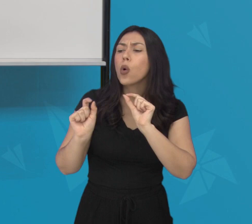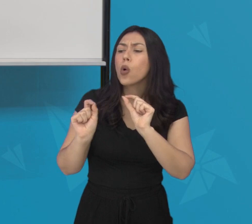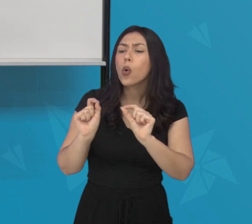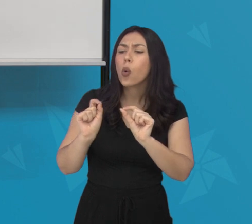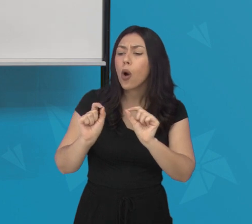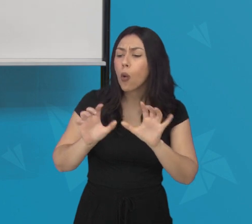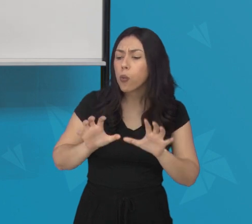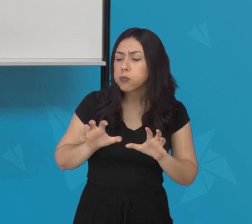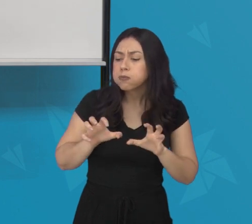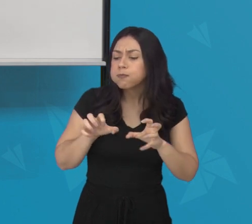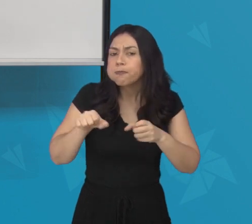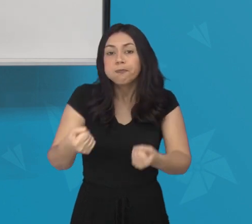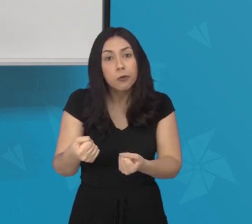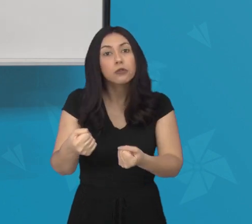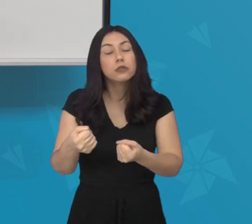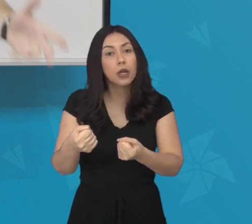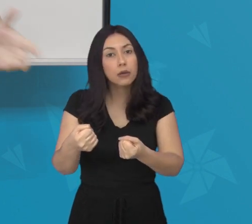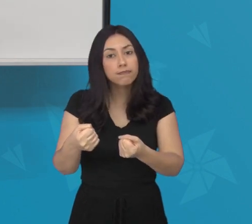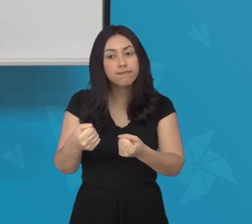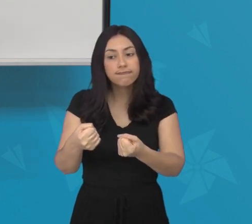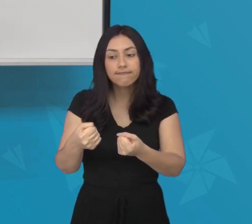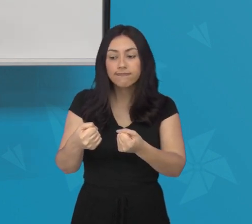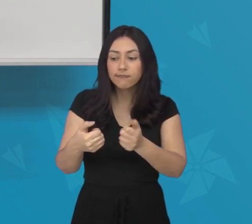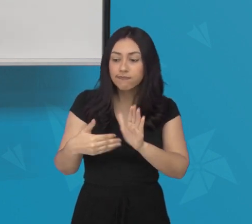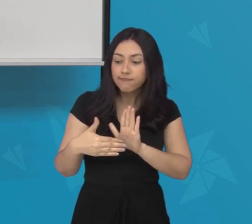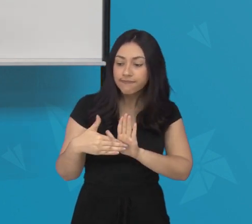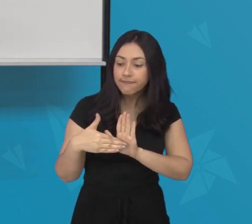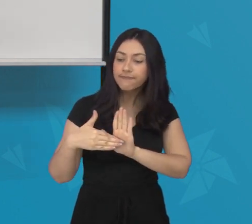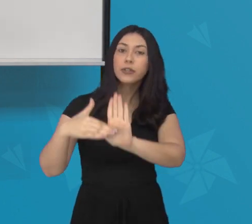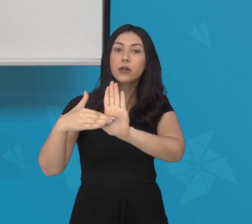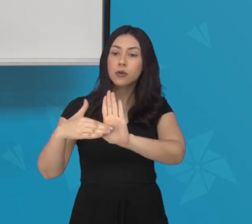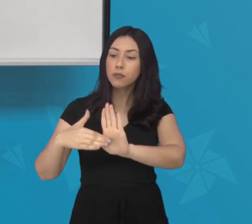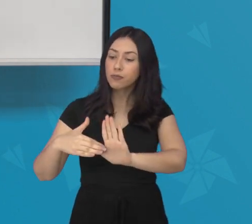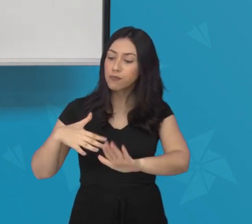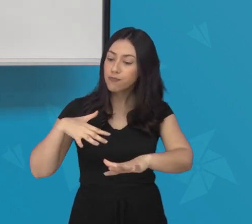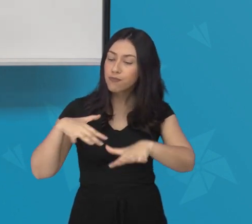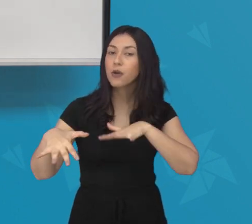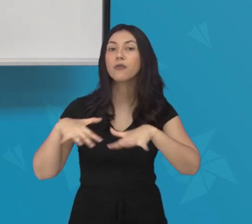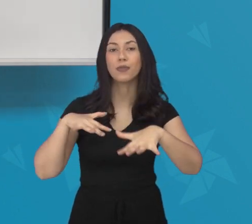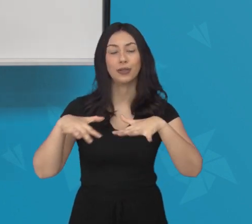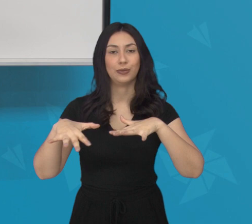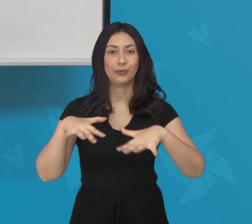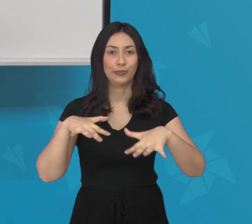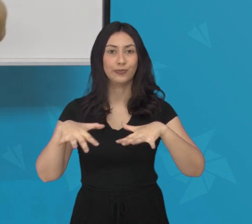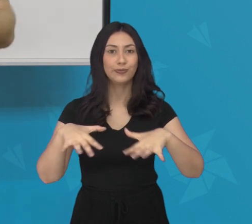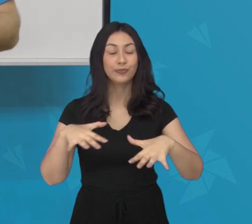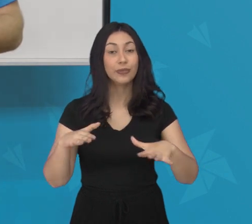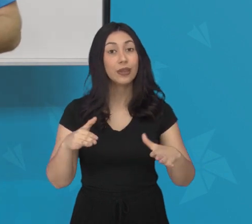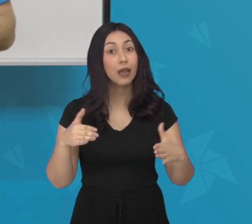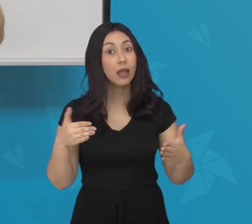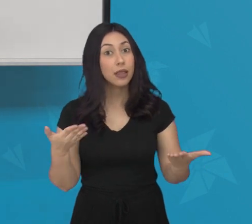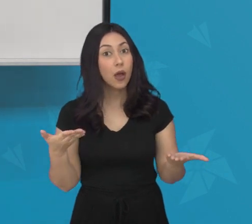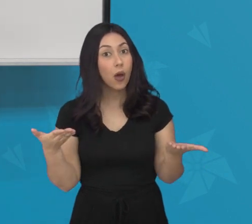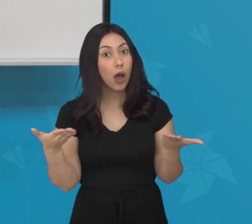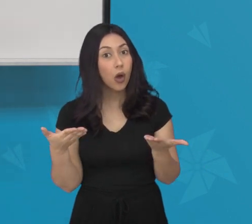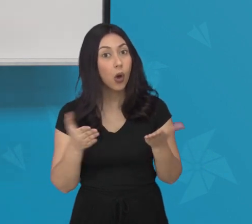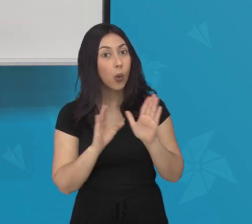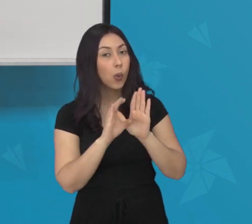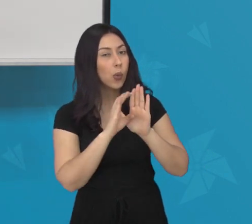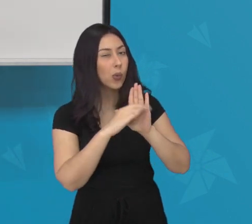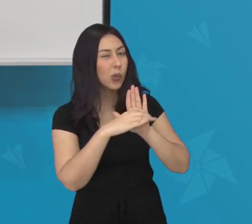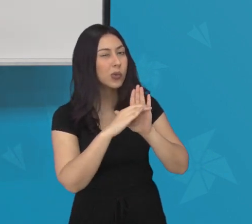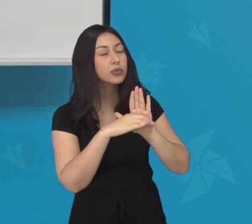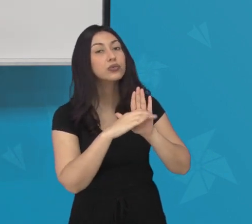elas interagem entre si e como elas provocam o movimento. Então, os conceitos que a gente vai conversar